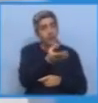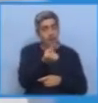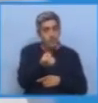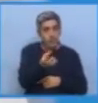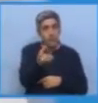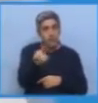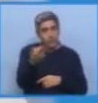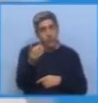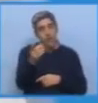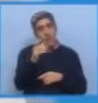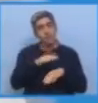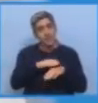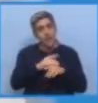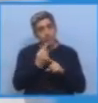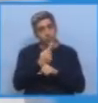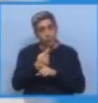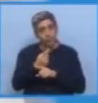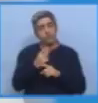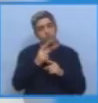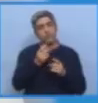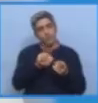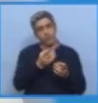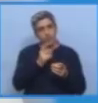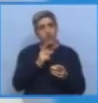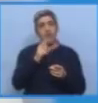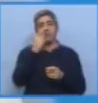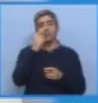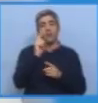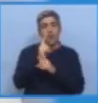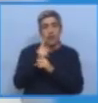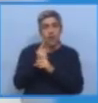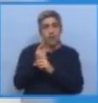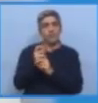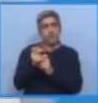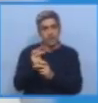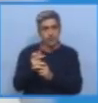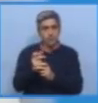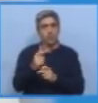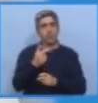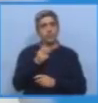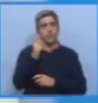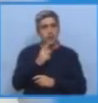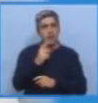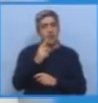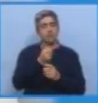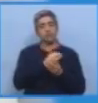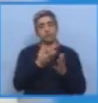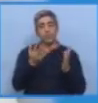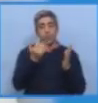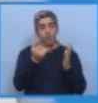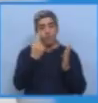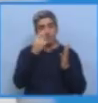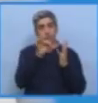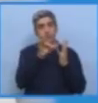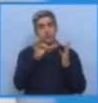ser-lhes-ão perdoados, e àqueles a quem os retiverdes, ser-lhes-ão retidos." Tomé, um dos 12, chamado